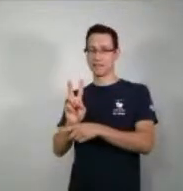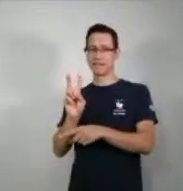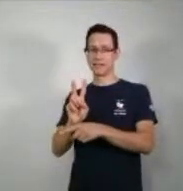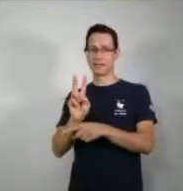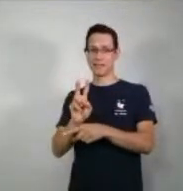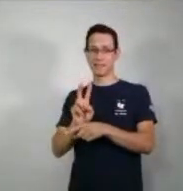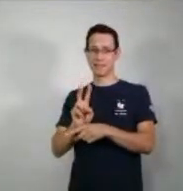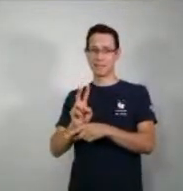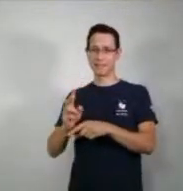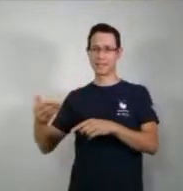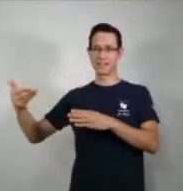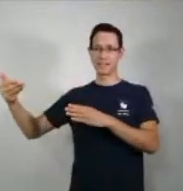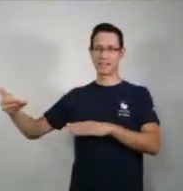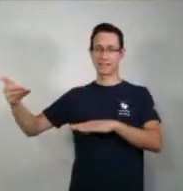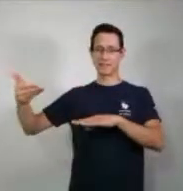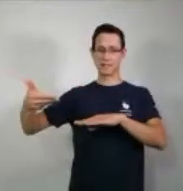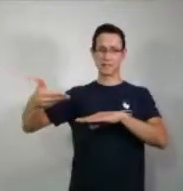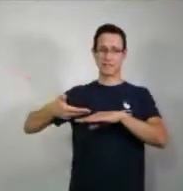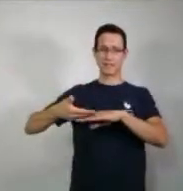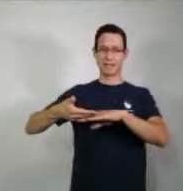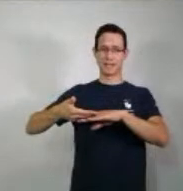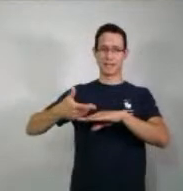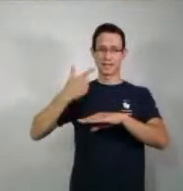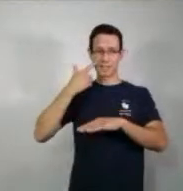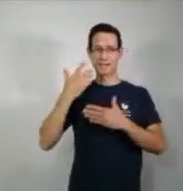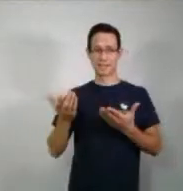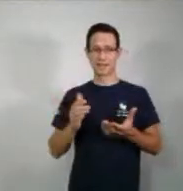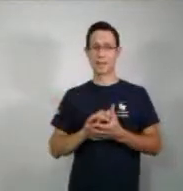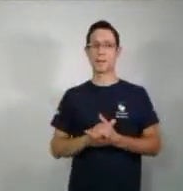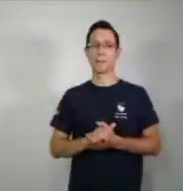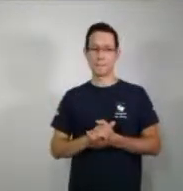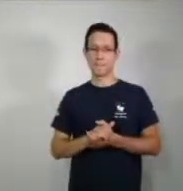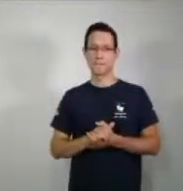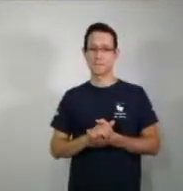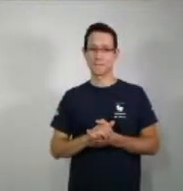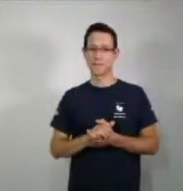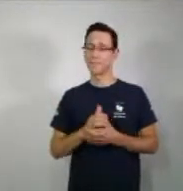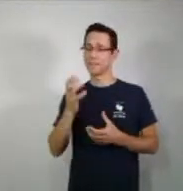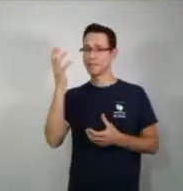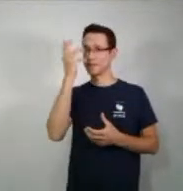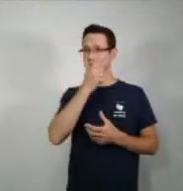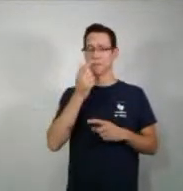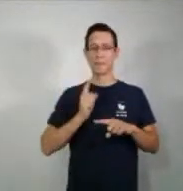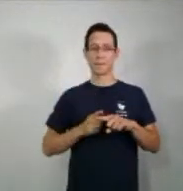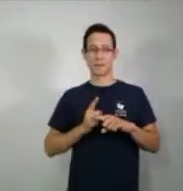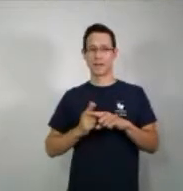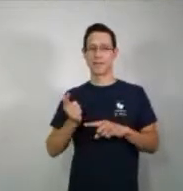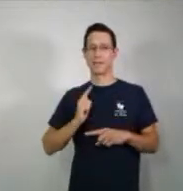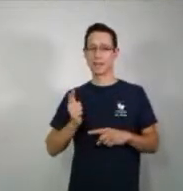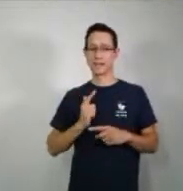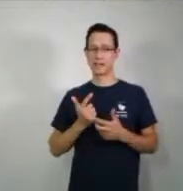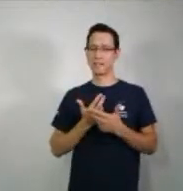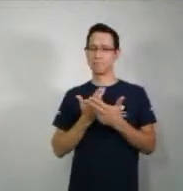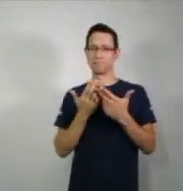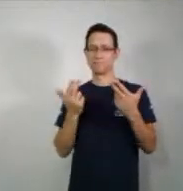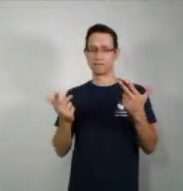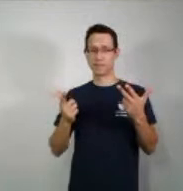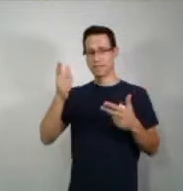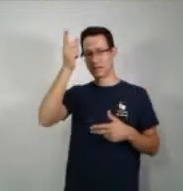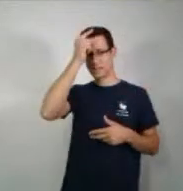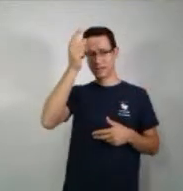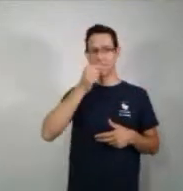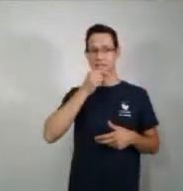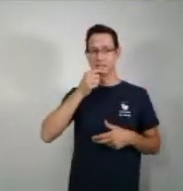porto. E eu acho que isso é bonito, porque a gente tem muitos estrangeiros